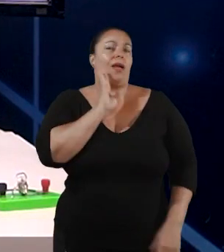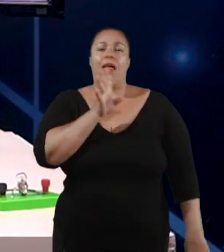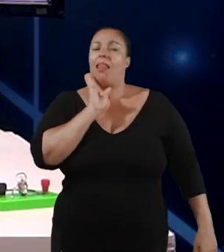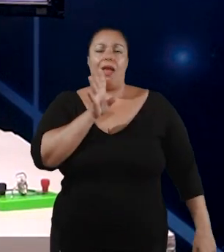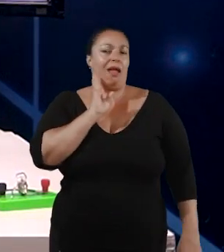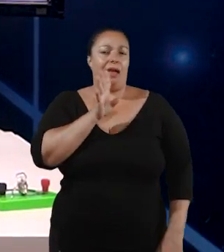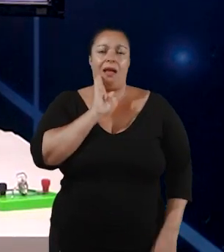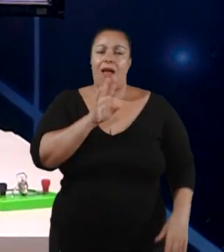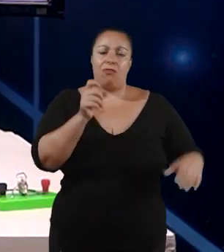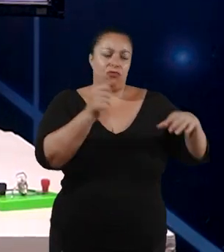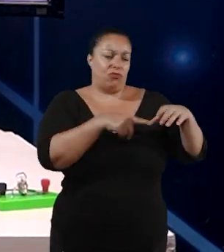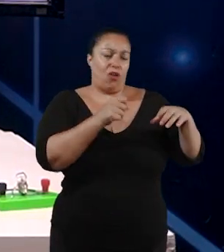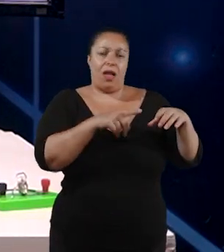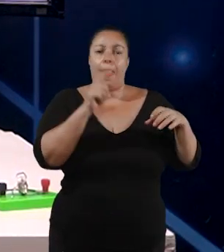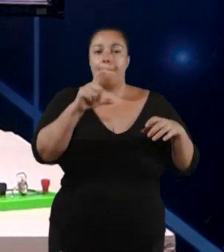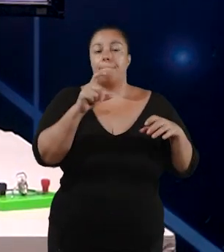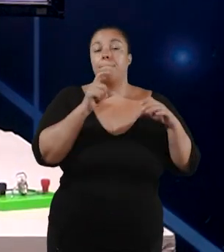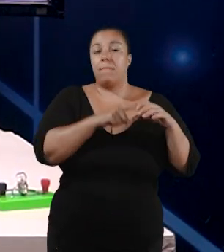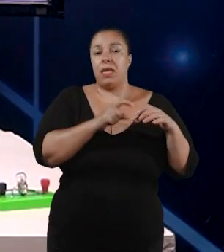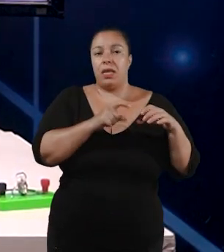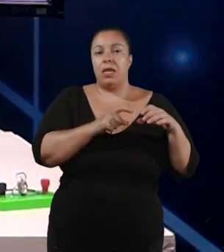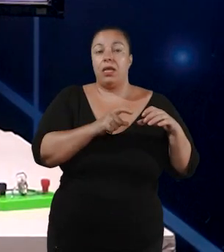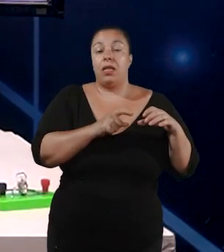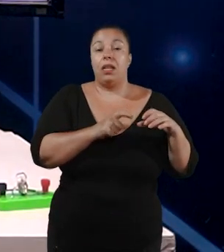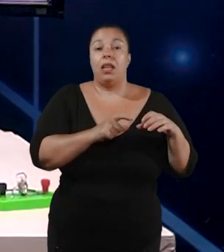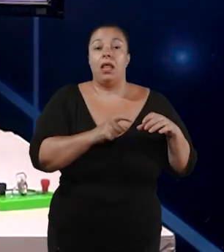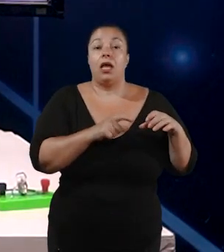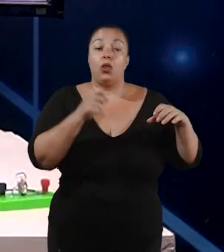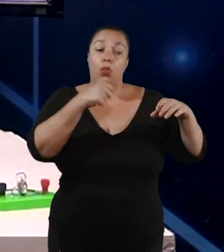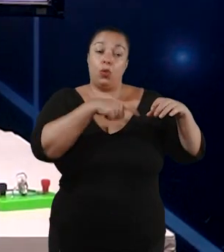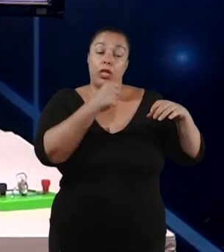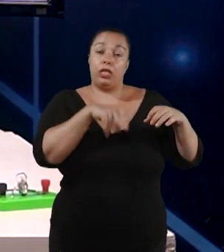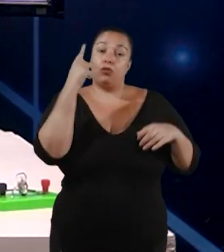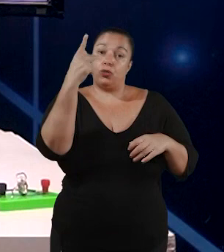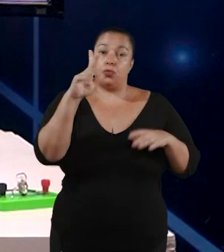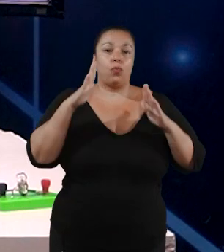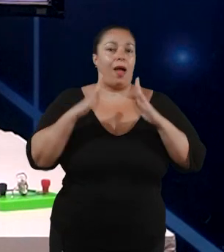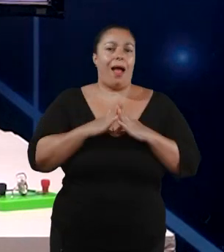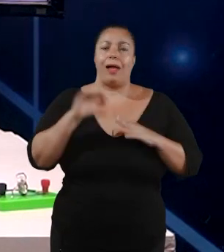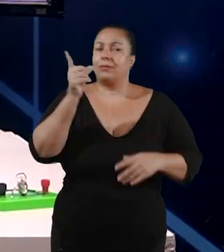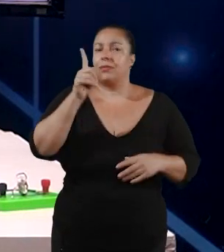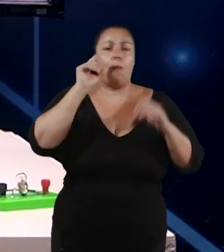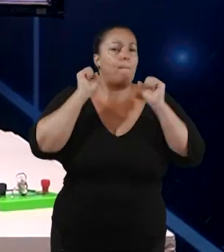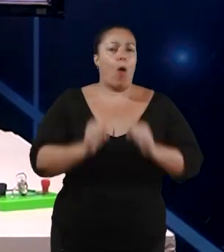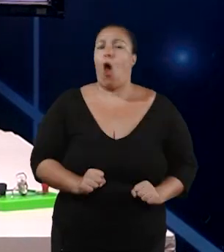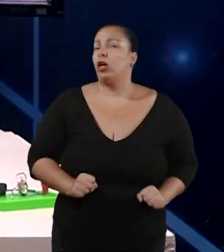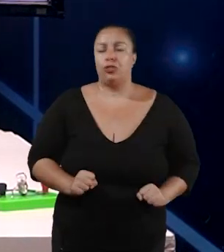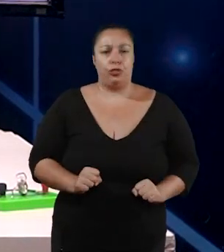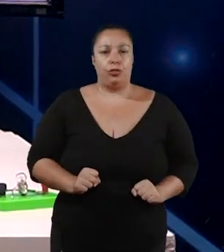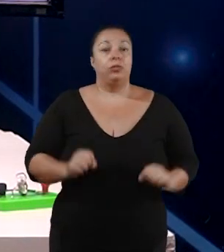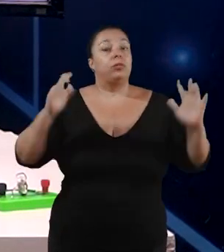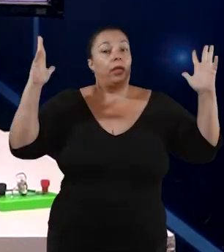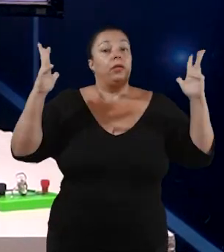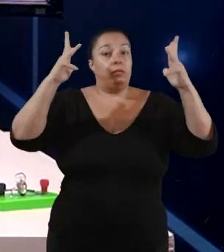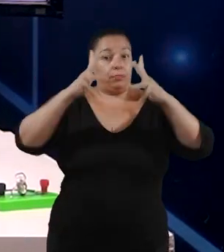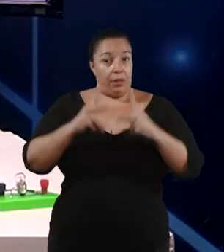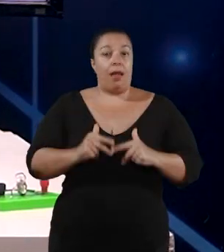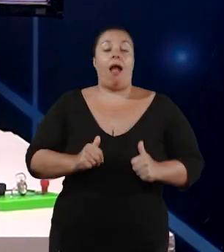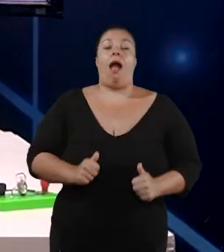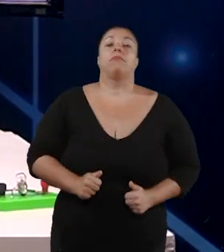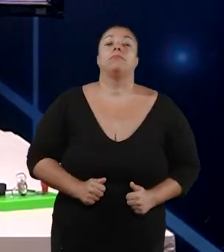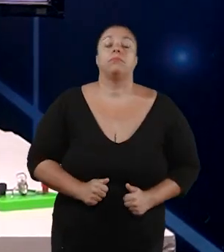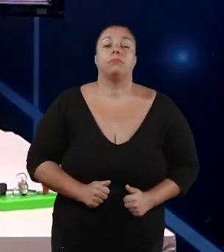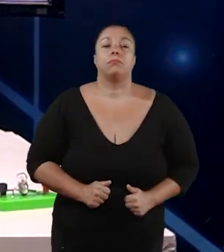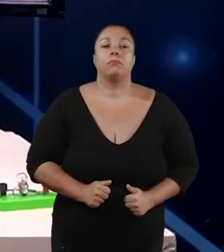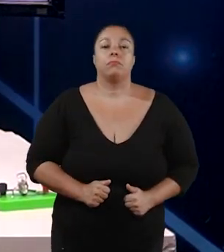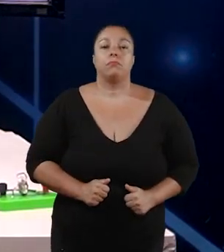usada e jogar no lixo da sua casa. Vocês entenderam por quê, então? Porque eles falam assim, mas por que não pode jogar? Alguém tem que explicar, então estou explicando para vocês.